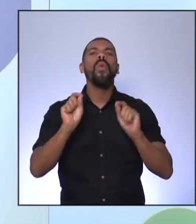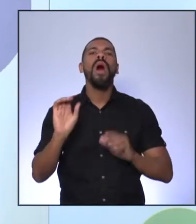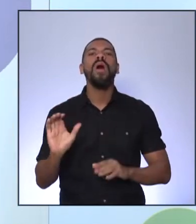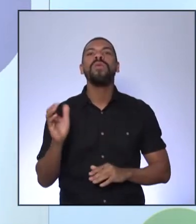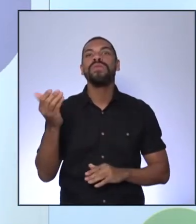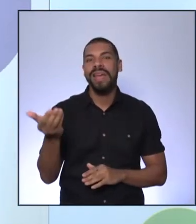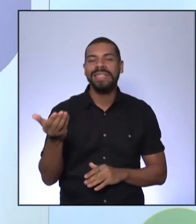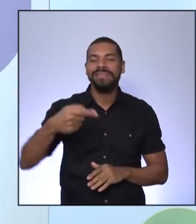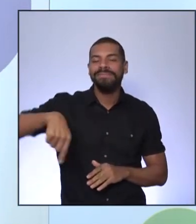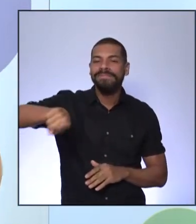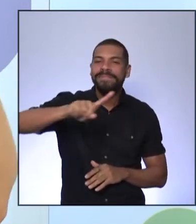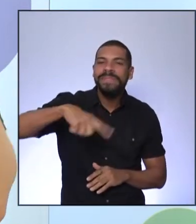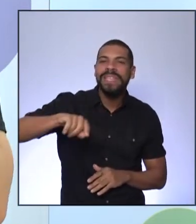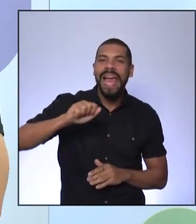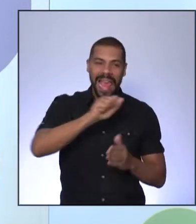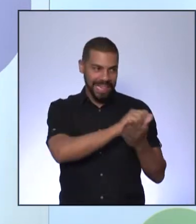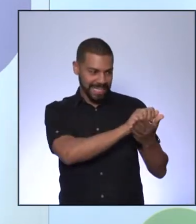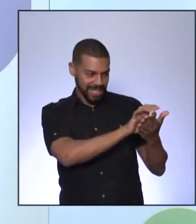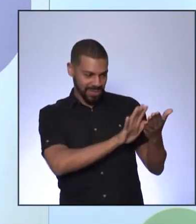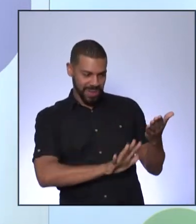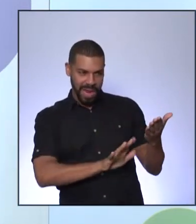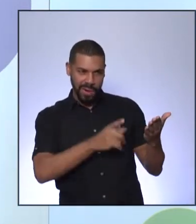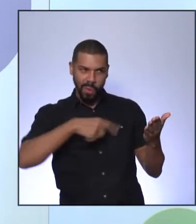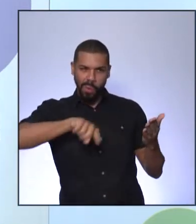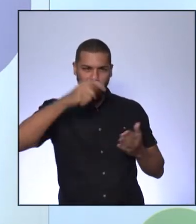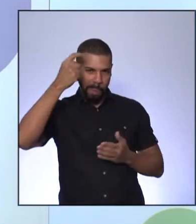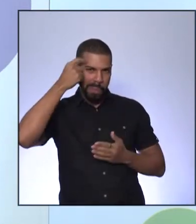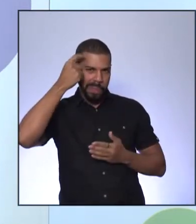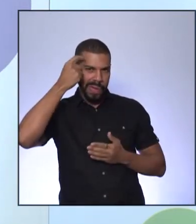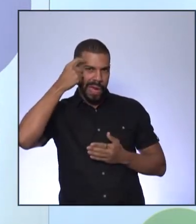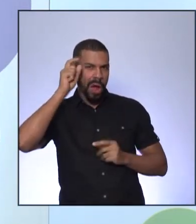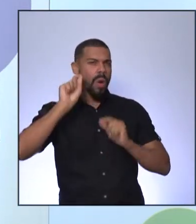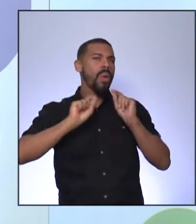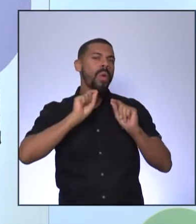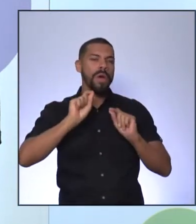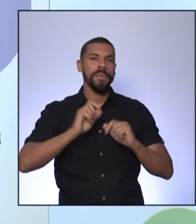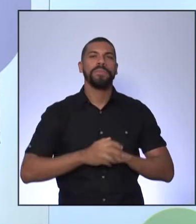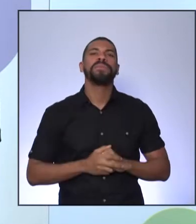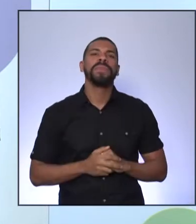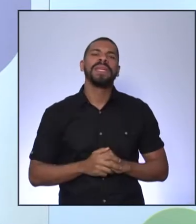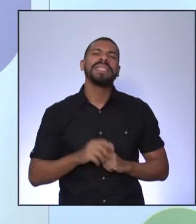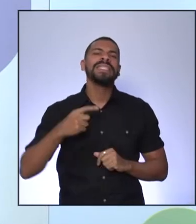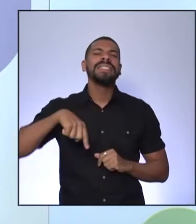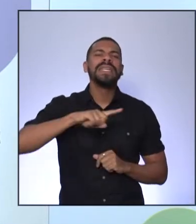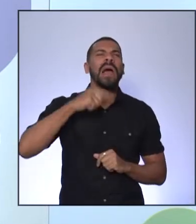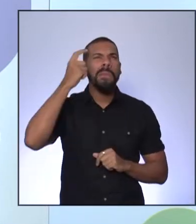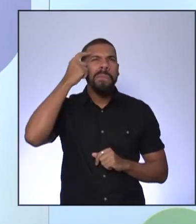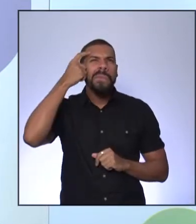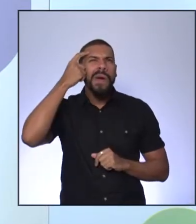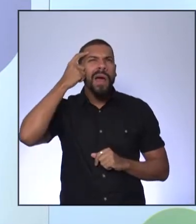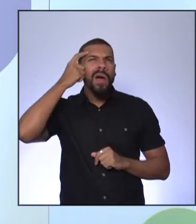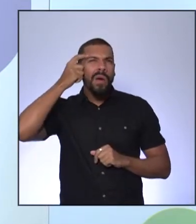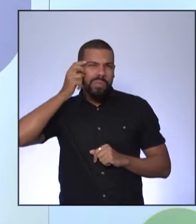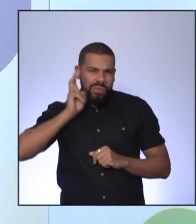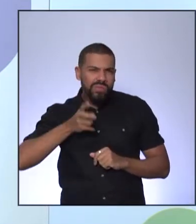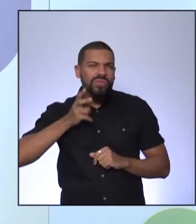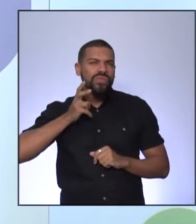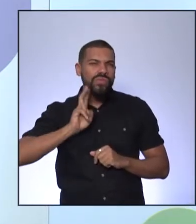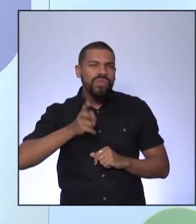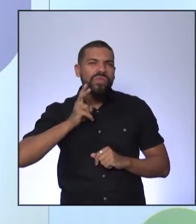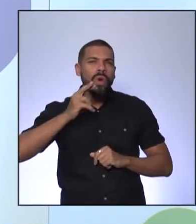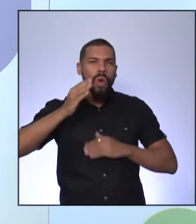é essa da atividade quando foi pensada? Exatamente isso. Se a gente for pensar na continuidade